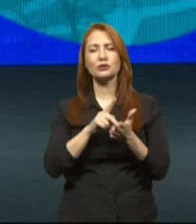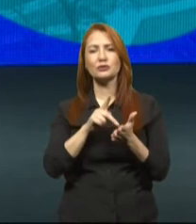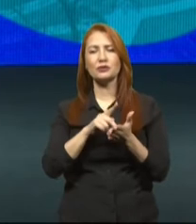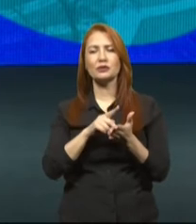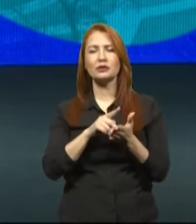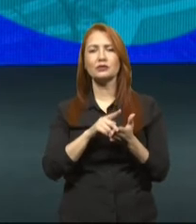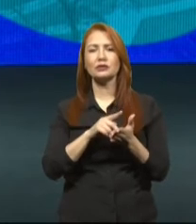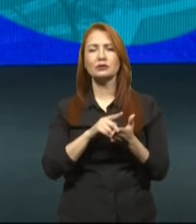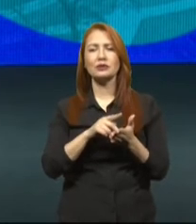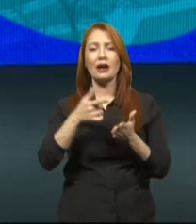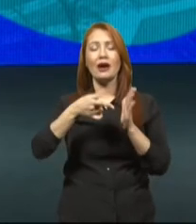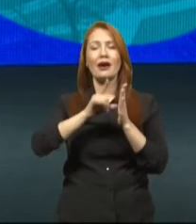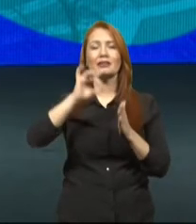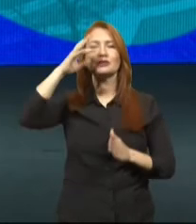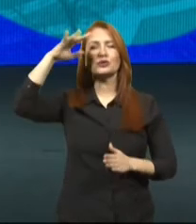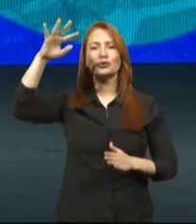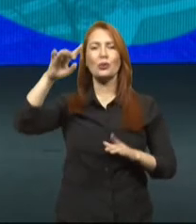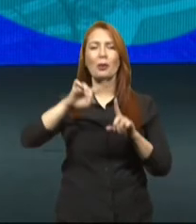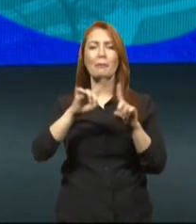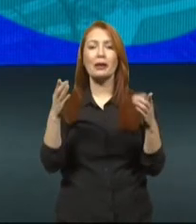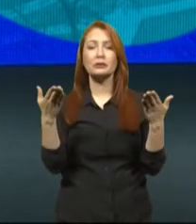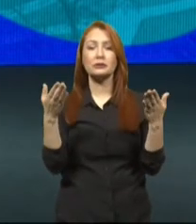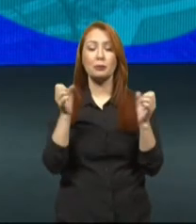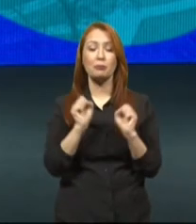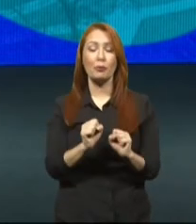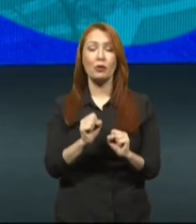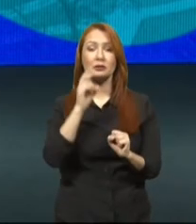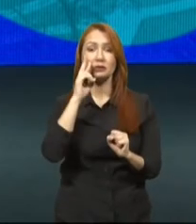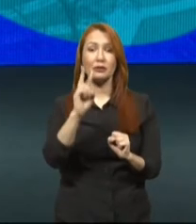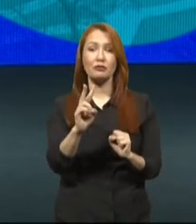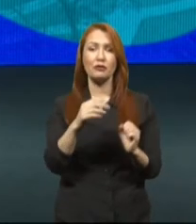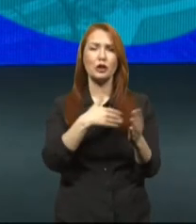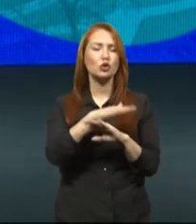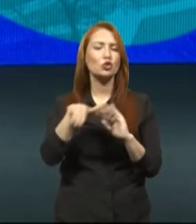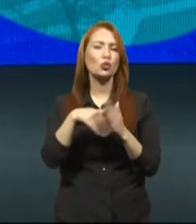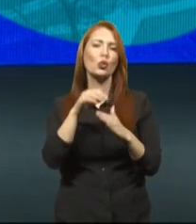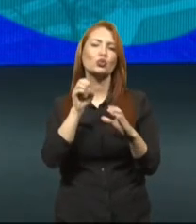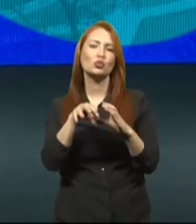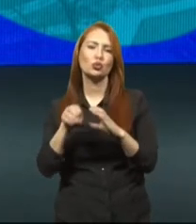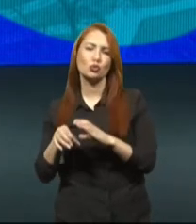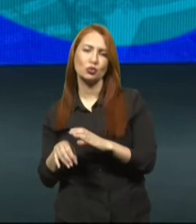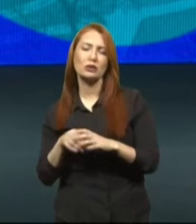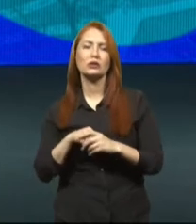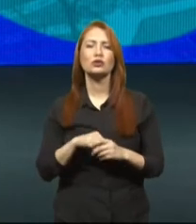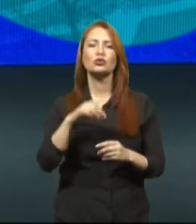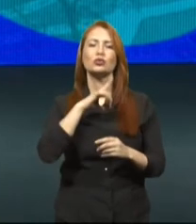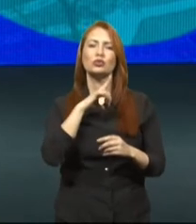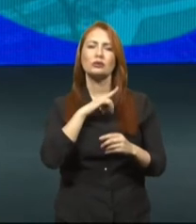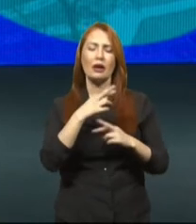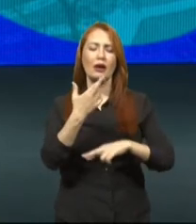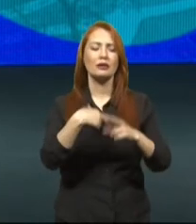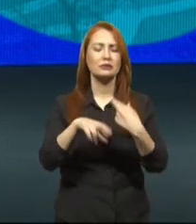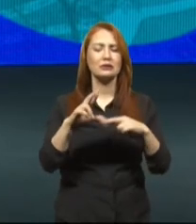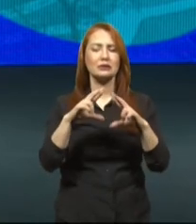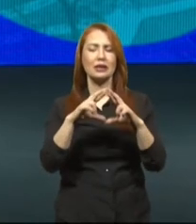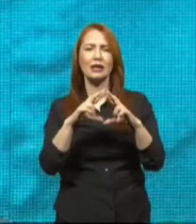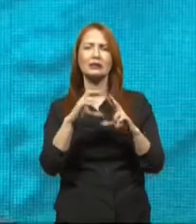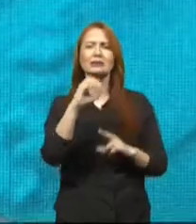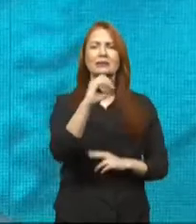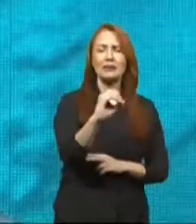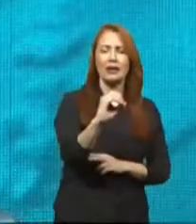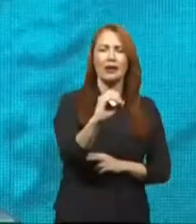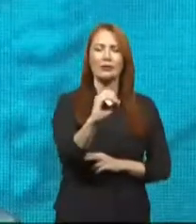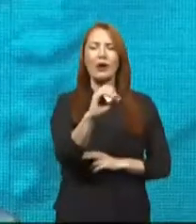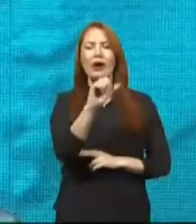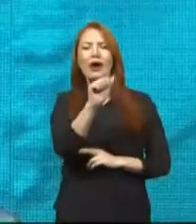efetivamente realidade. Que a gente realmente possa ver todos os nossos resíduos sendo devidamente reciclados, né? Zero aterro. Esse